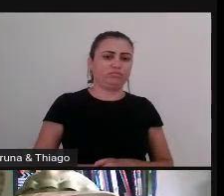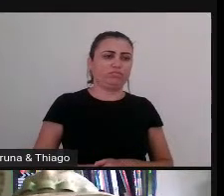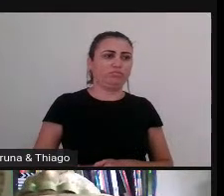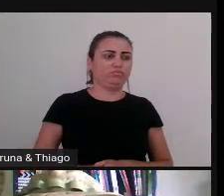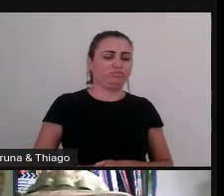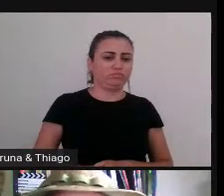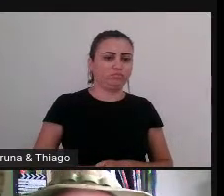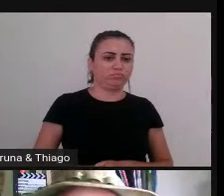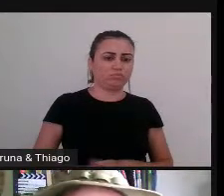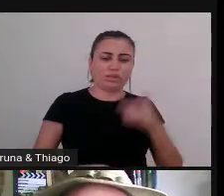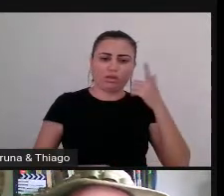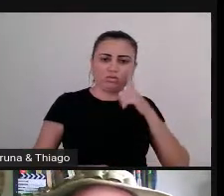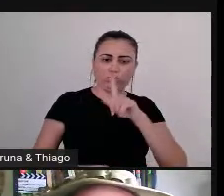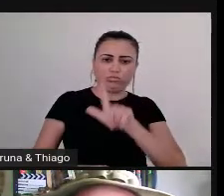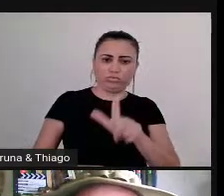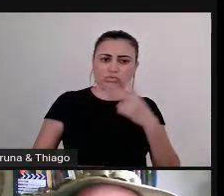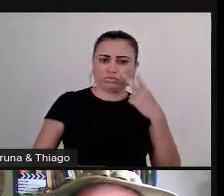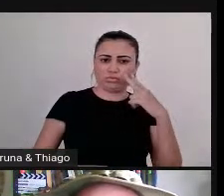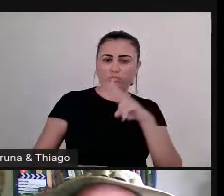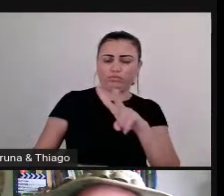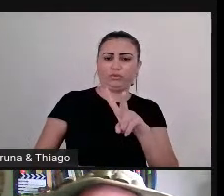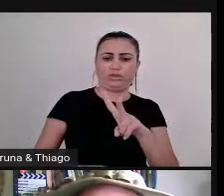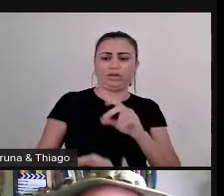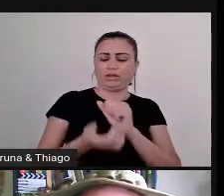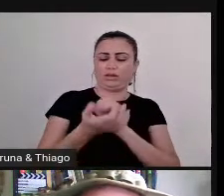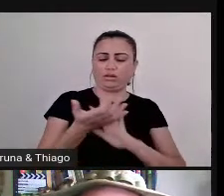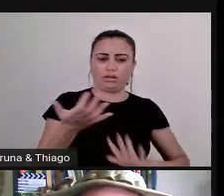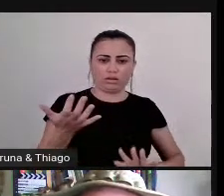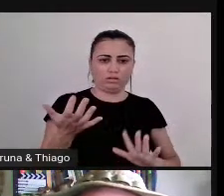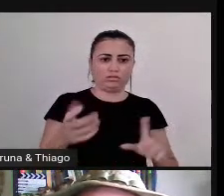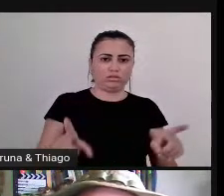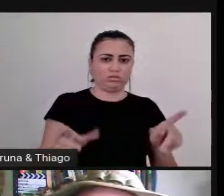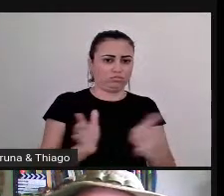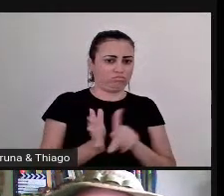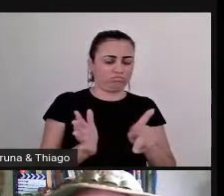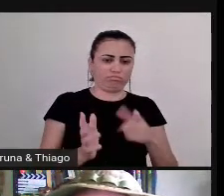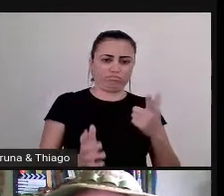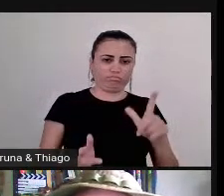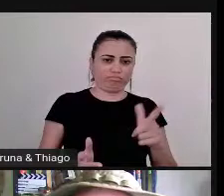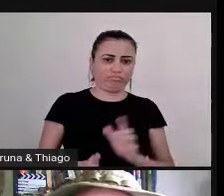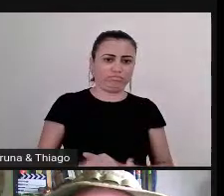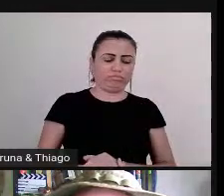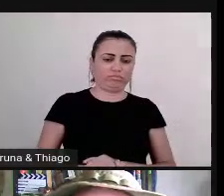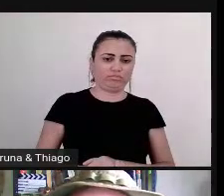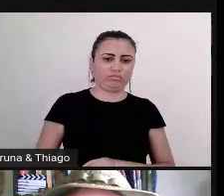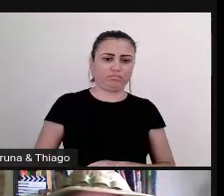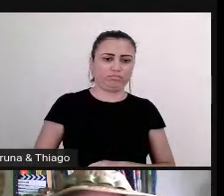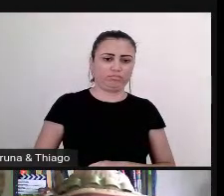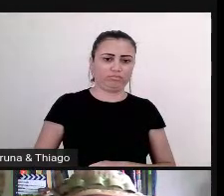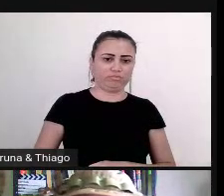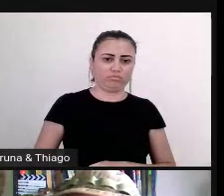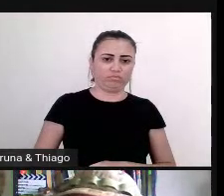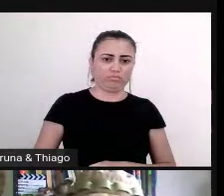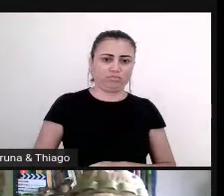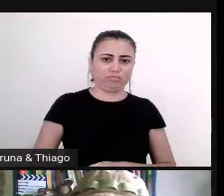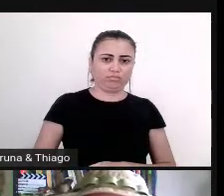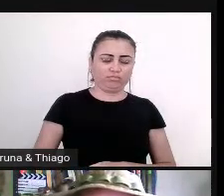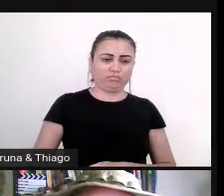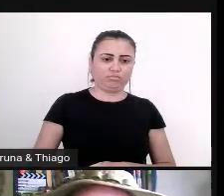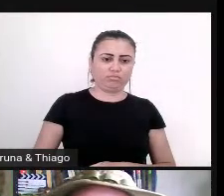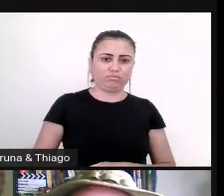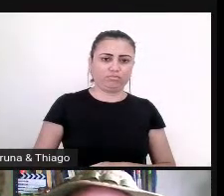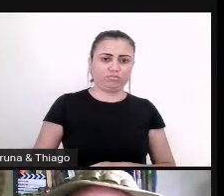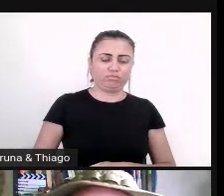não consigo ver característica aqui, mas esse pode ser um Titius apiacas, talvez um Titius cambridi. Né, o Titius paraensis, ele vai ter